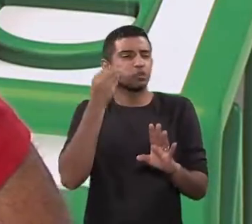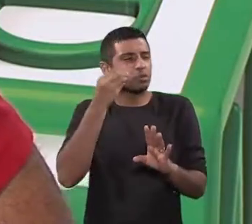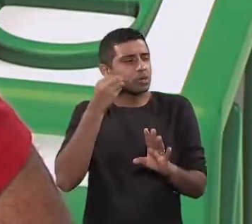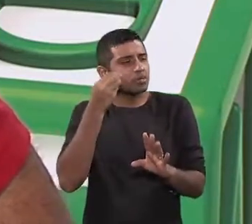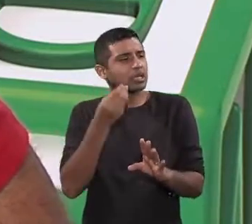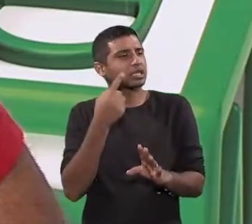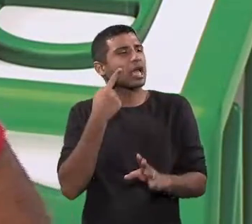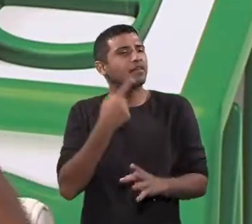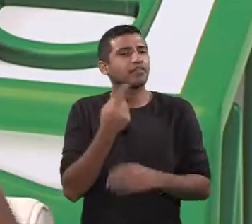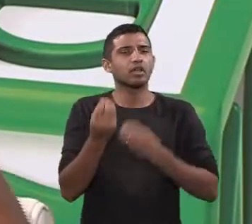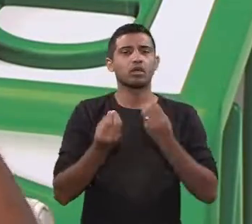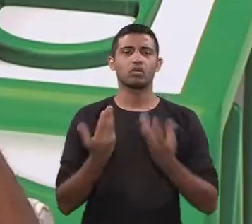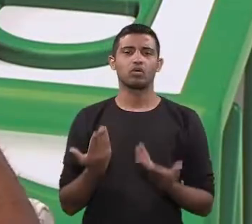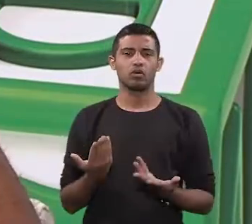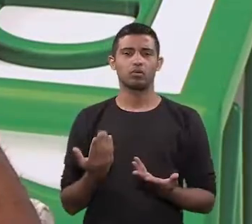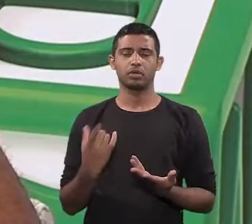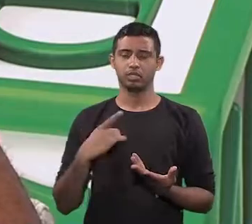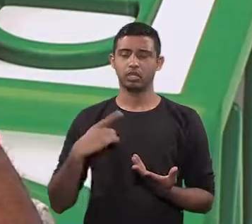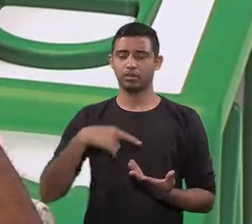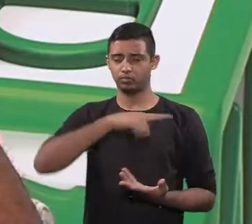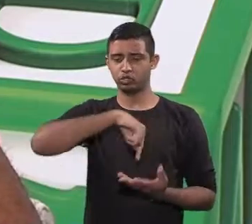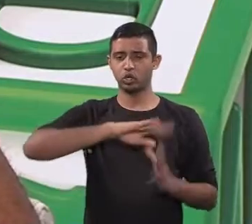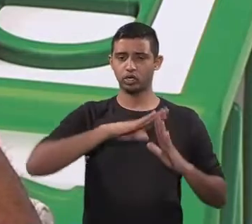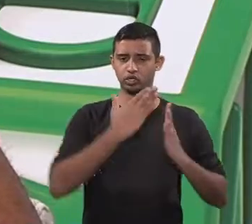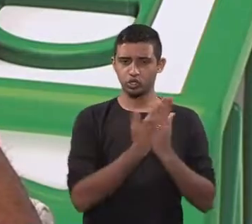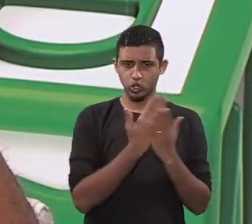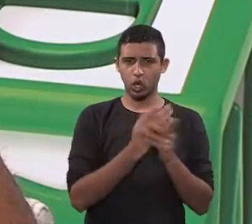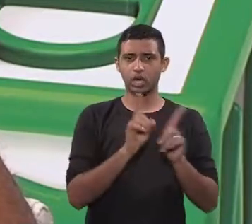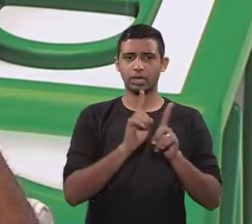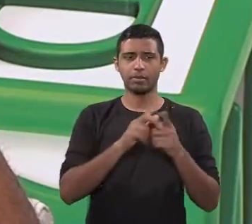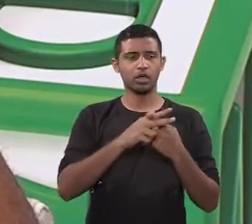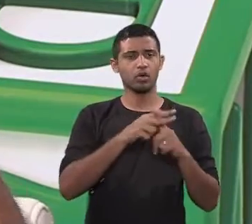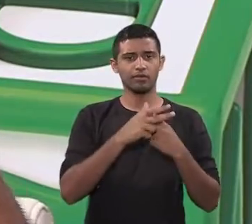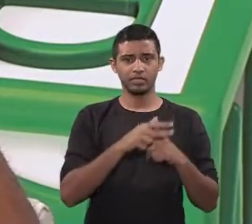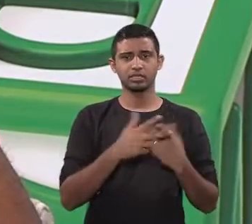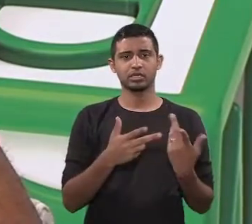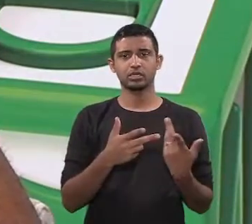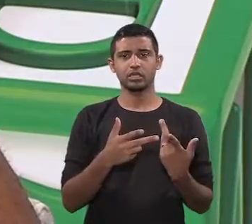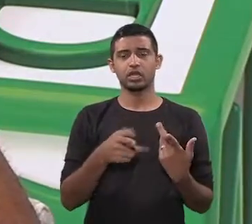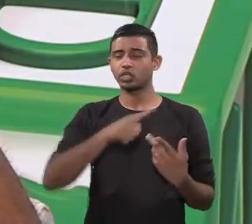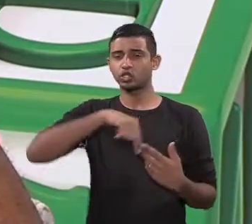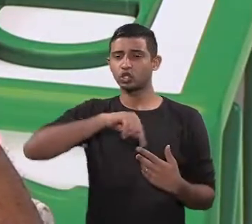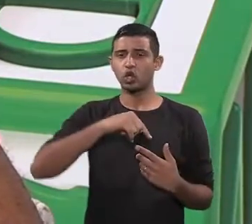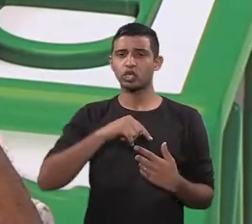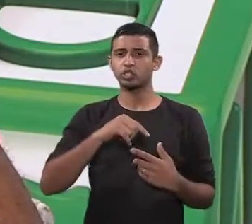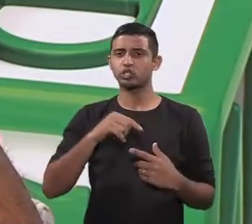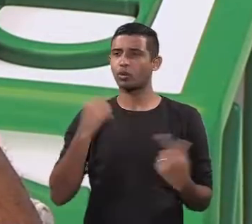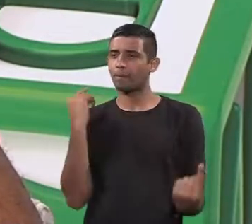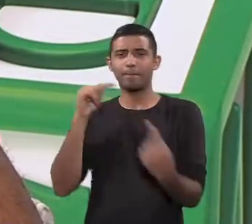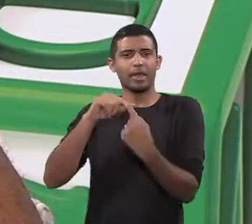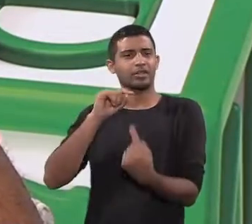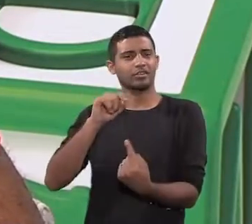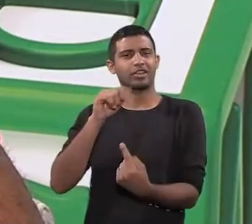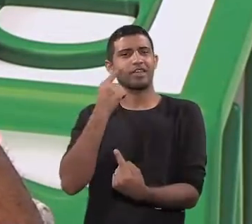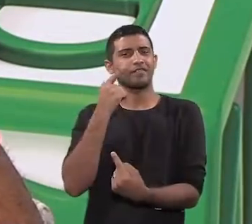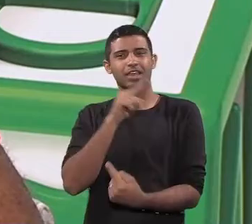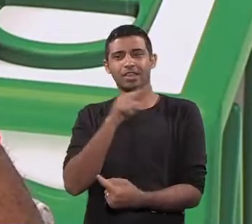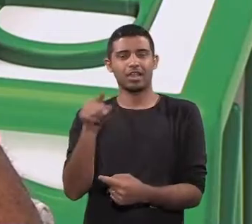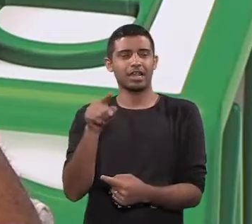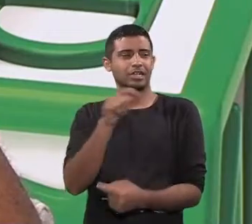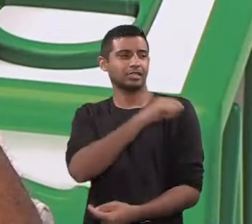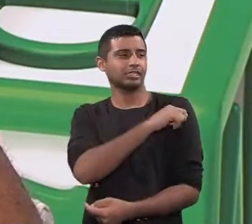vivenciar, nós temos as nossas escolinhas e oficinas também, e a ideia é exatamente essa, que o aluno passe por essas